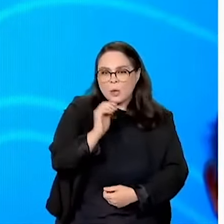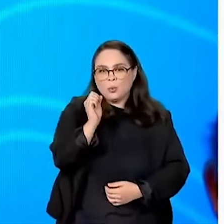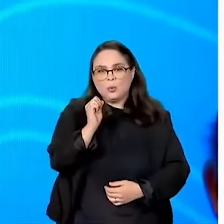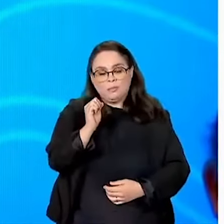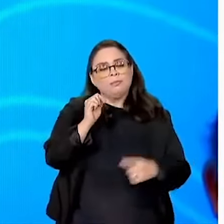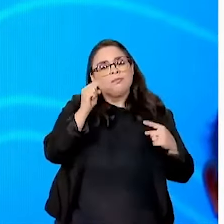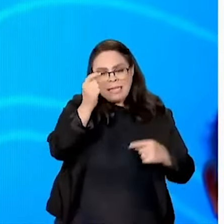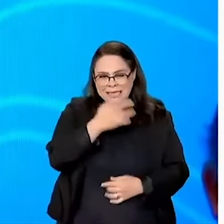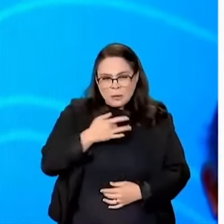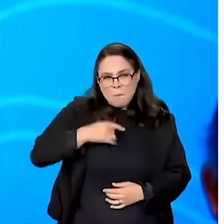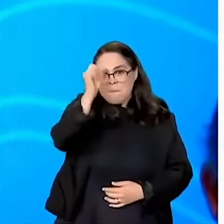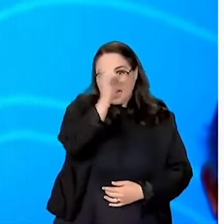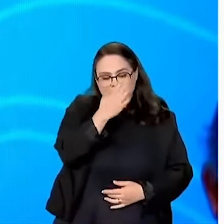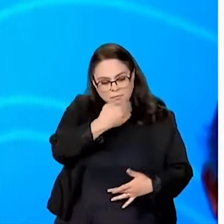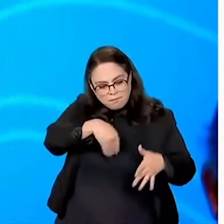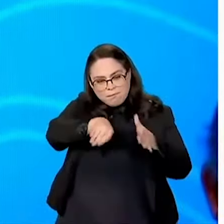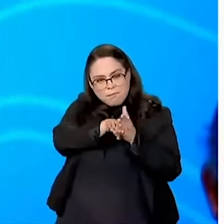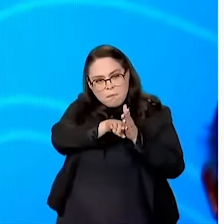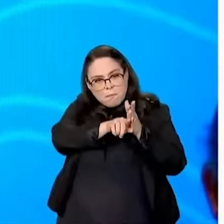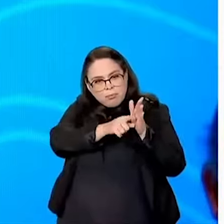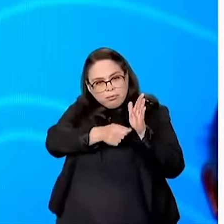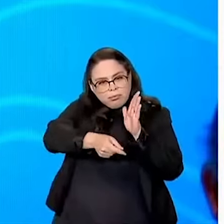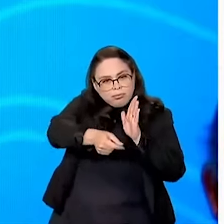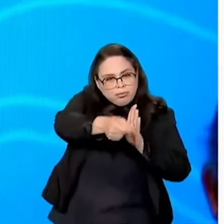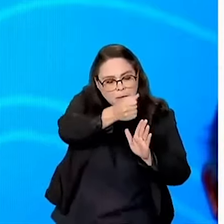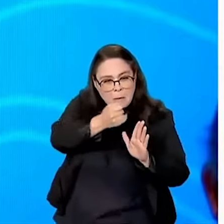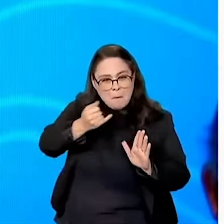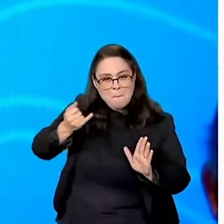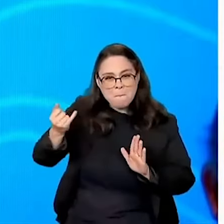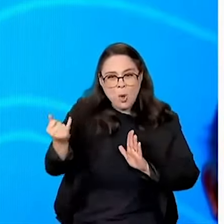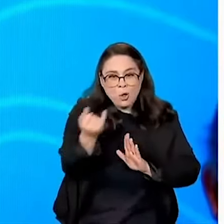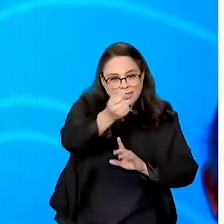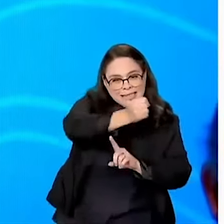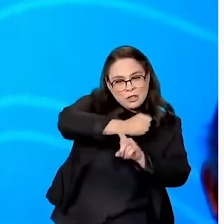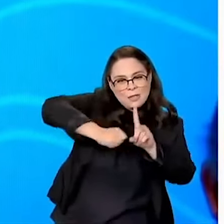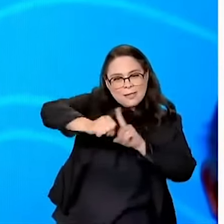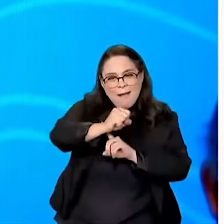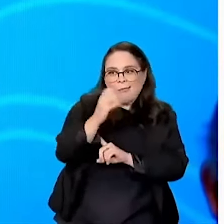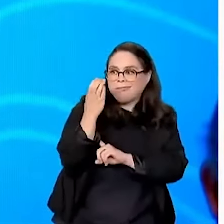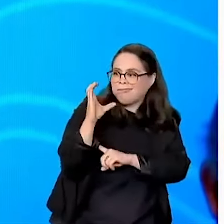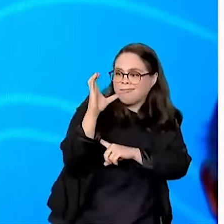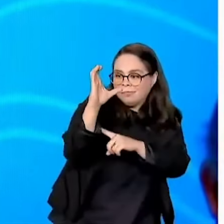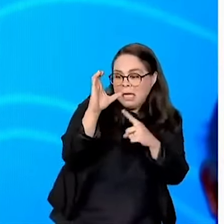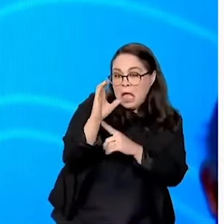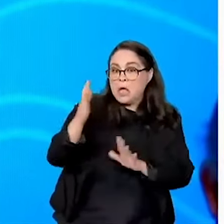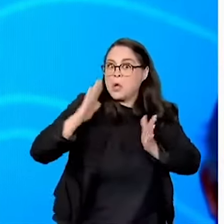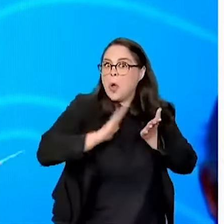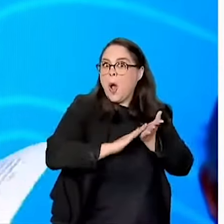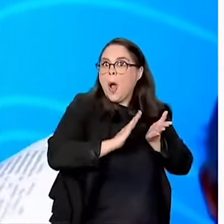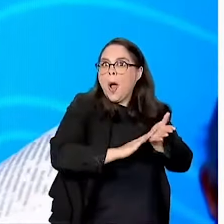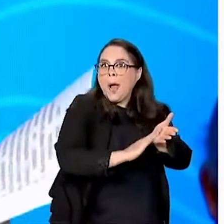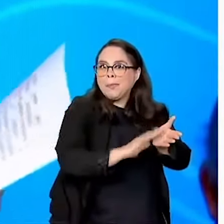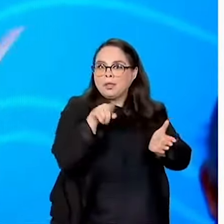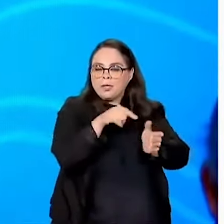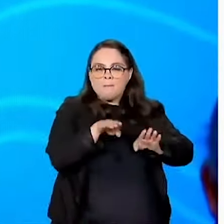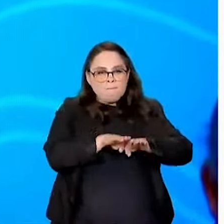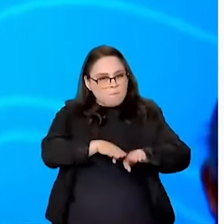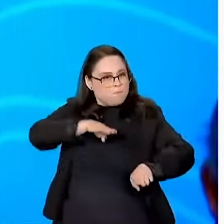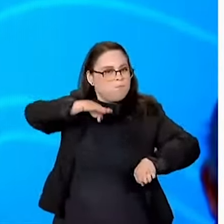E a saúde brasileira atingiu uma escala econômica e uma importância sociocientífica que nos cobra um novo